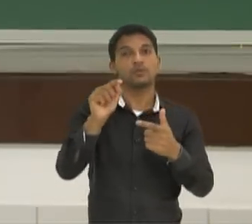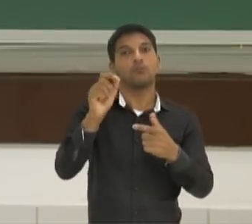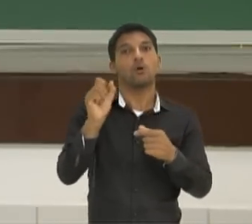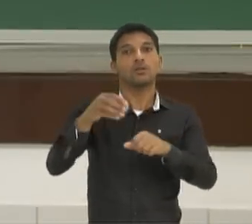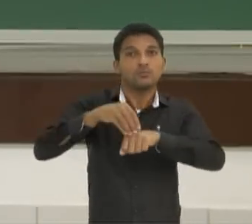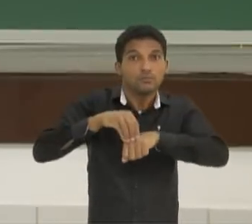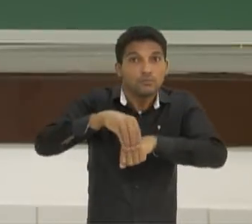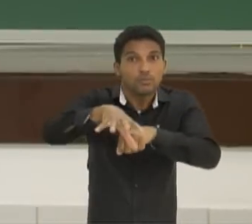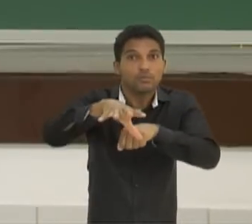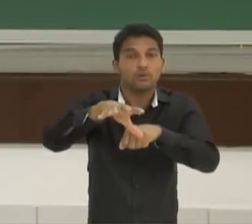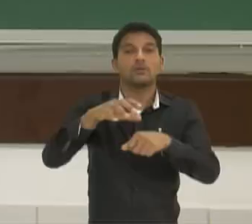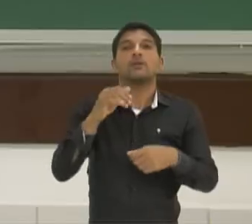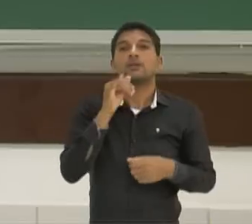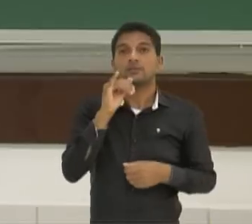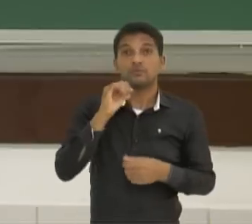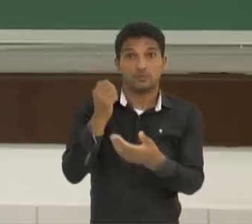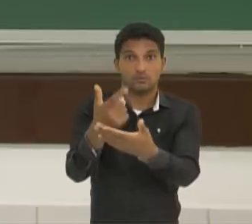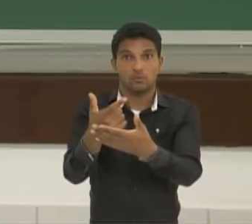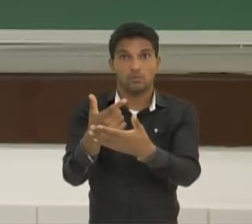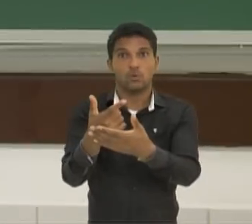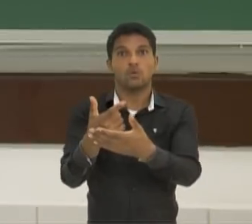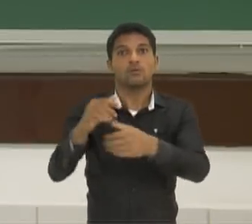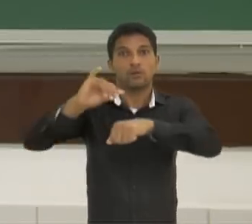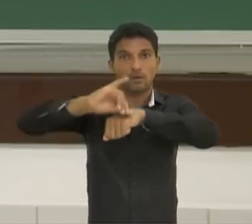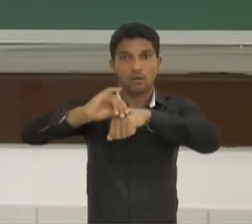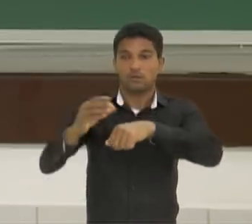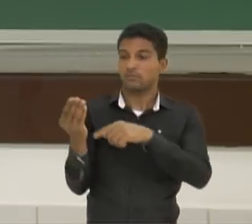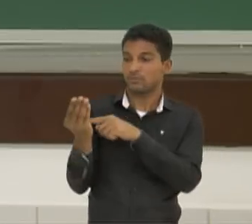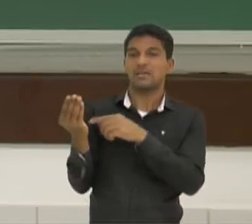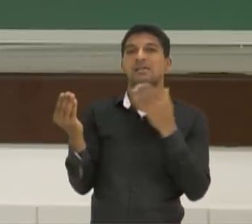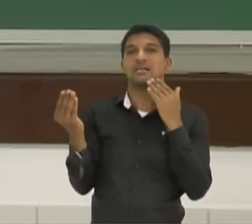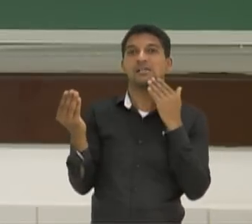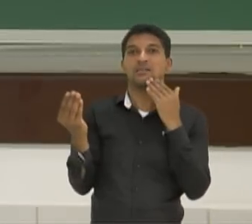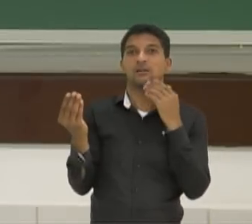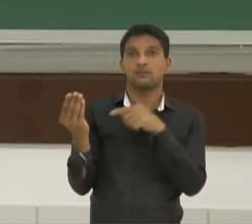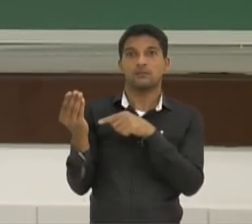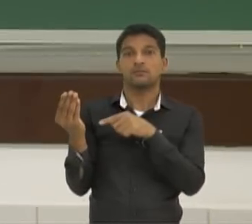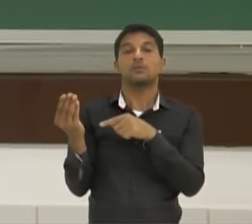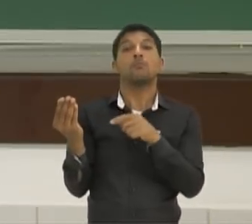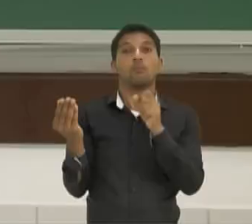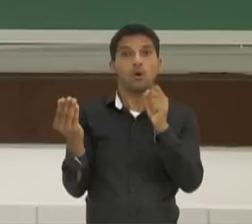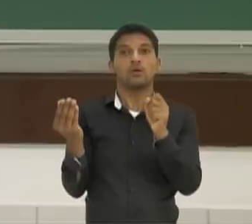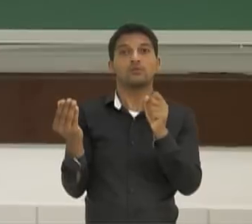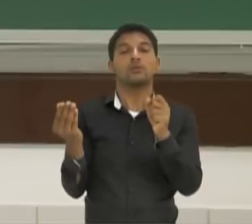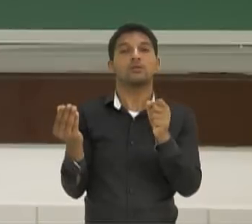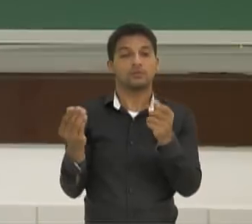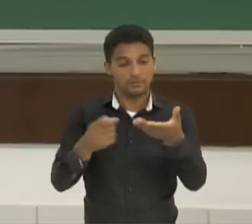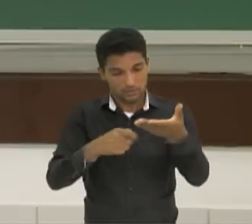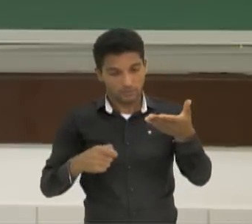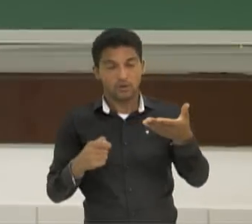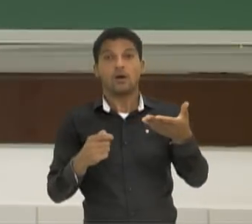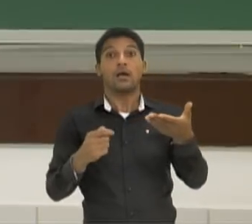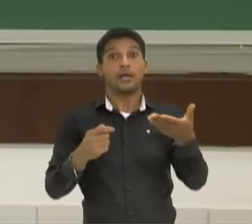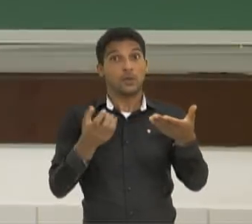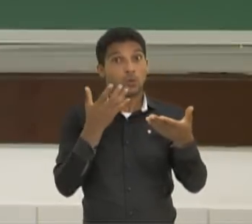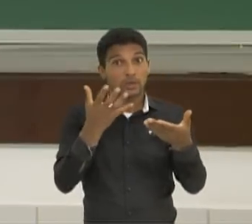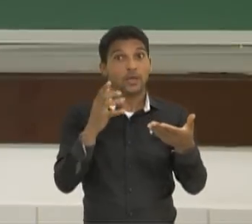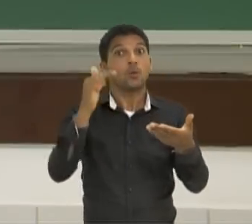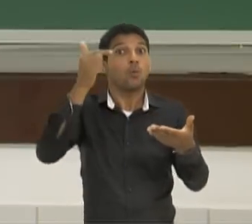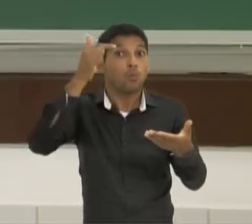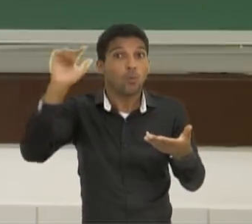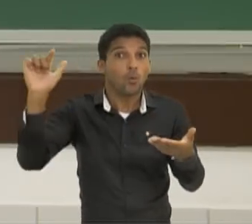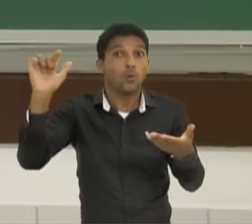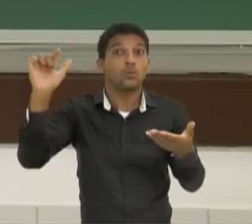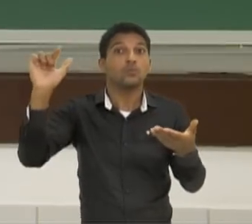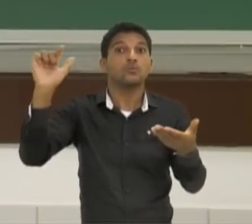produto chegou com defeito, eu posso pedir, olha, eu gostaria de me entregassem um outro produto que estivesse funcionando. Né? Ou eu